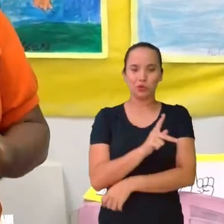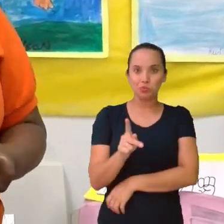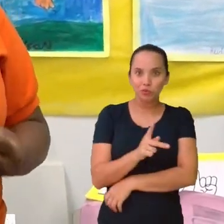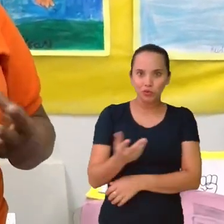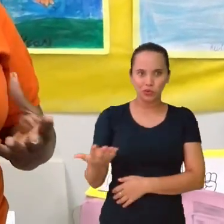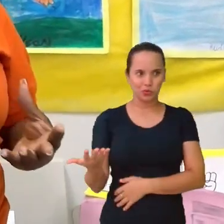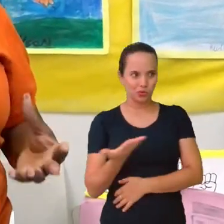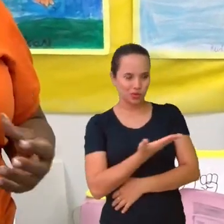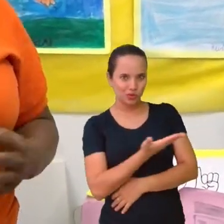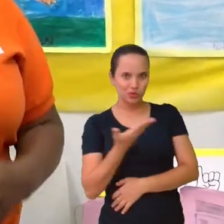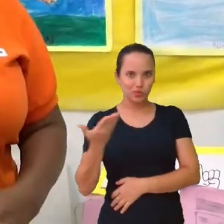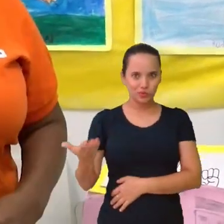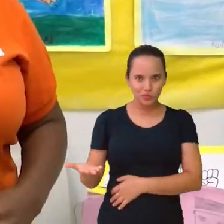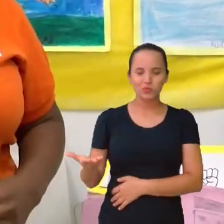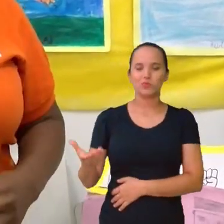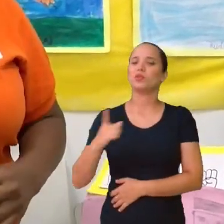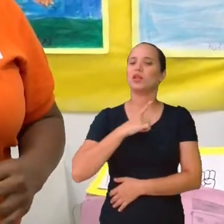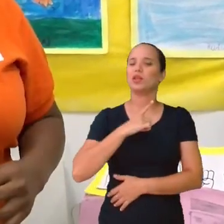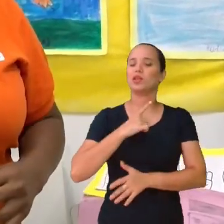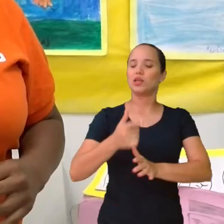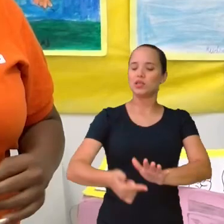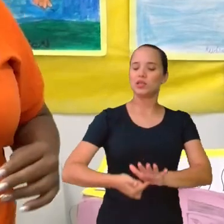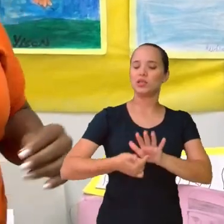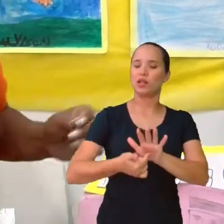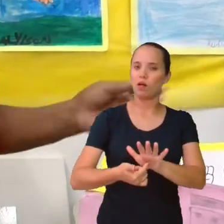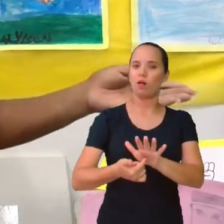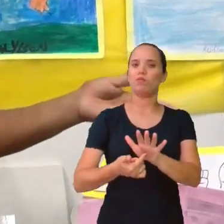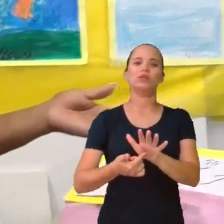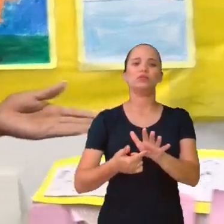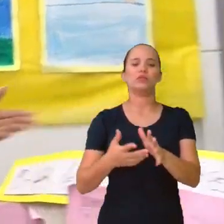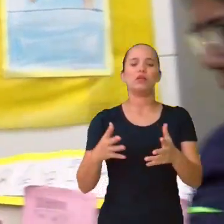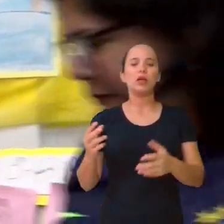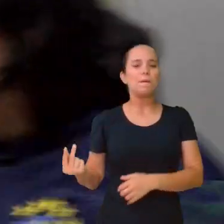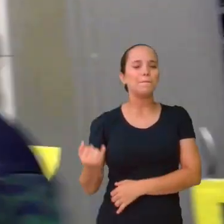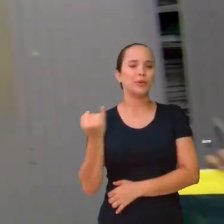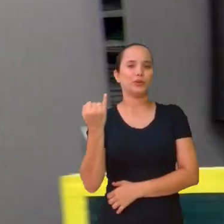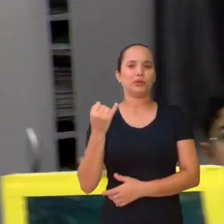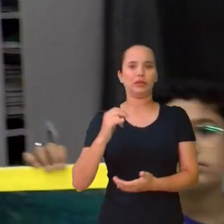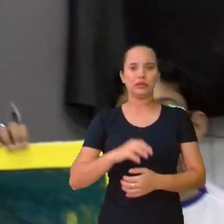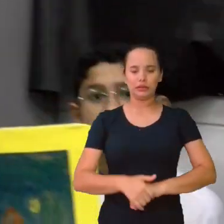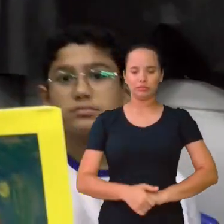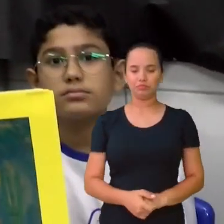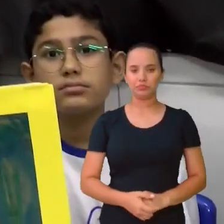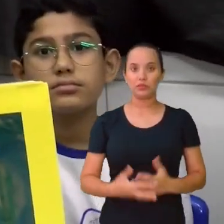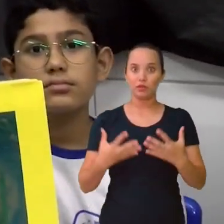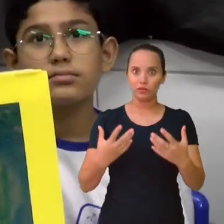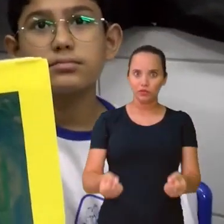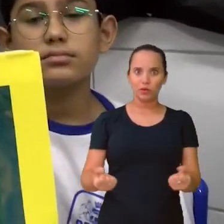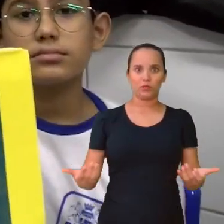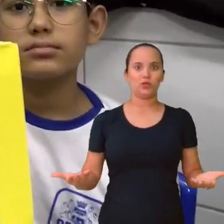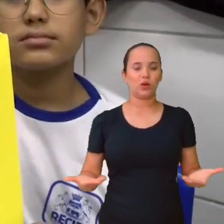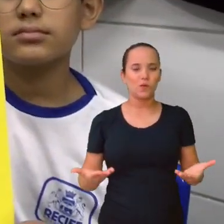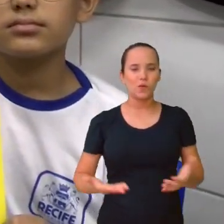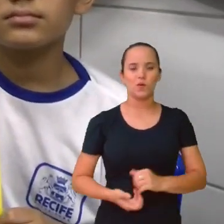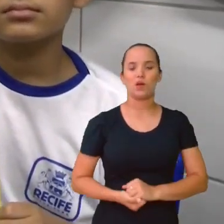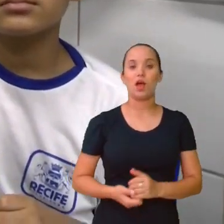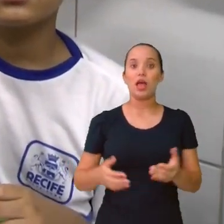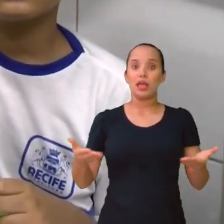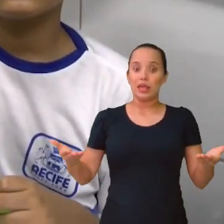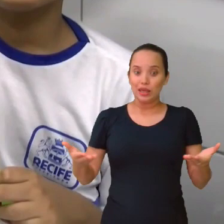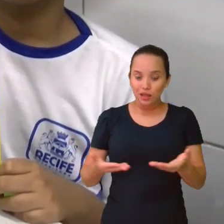mediando e tendo esse trabalho tão importante e significativo. Vamos lá, e neste momento já vamos